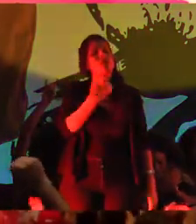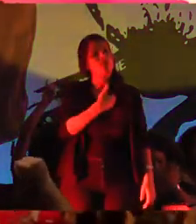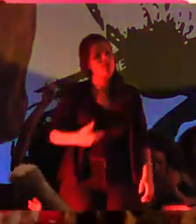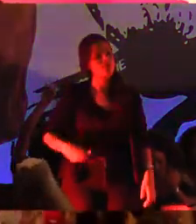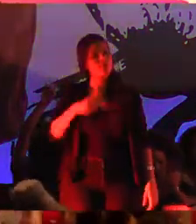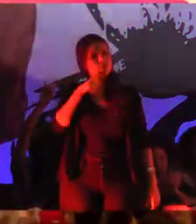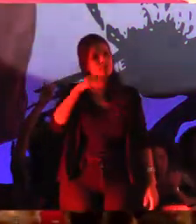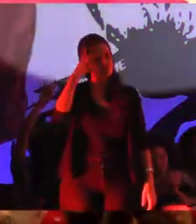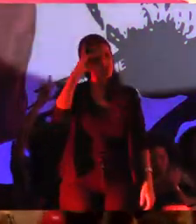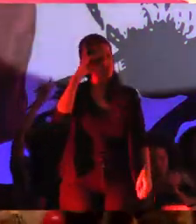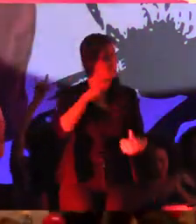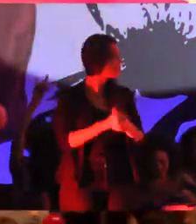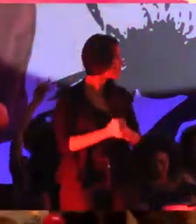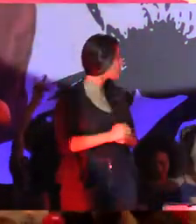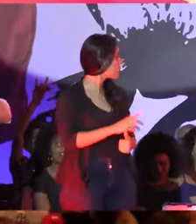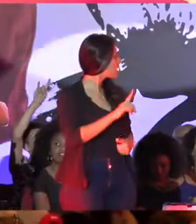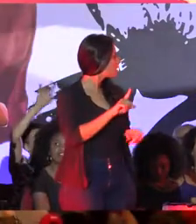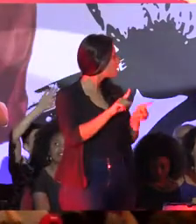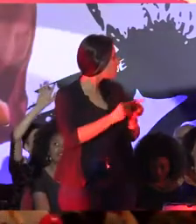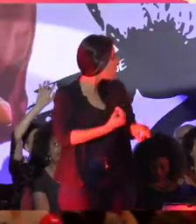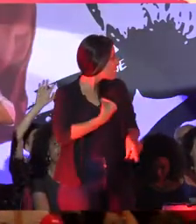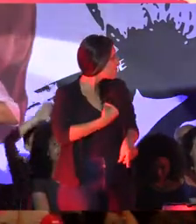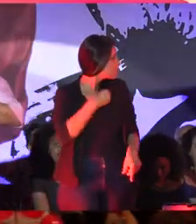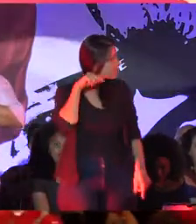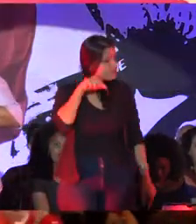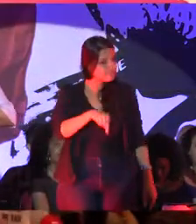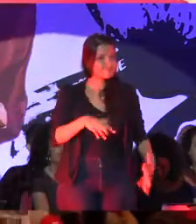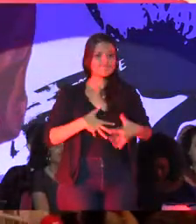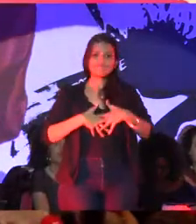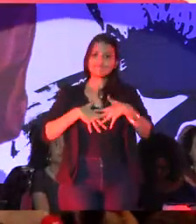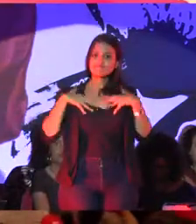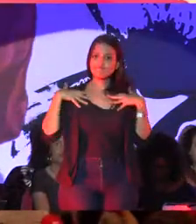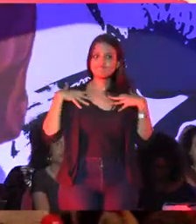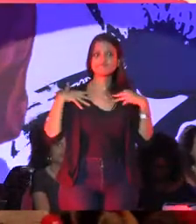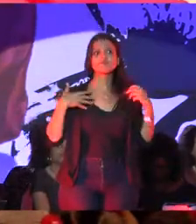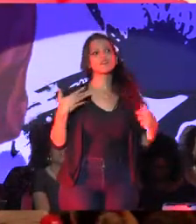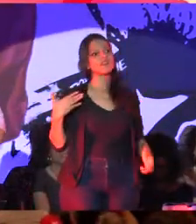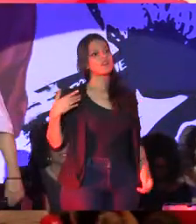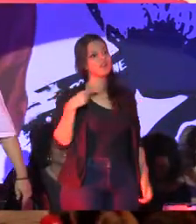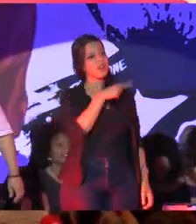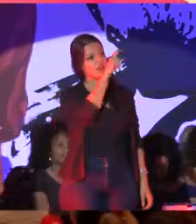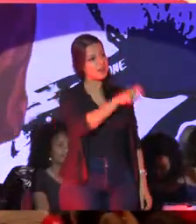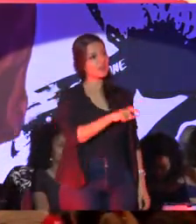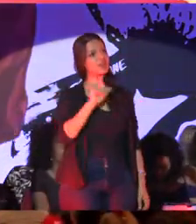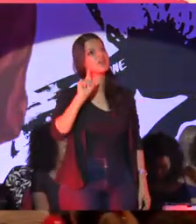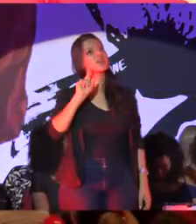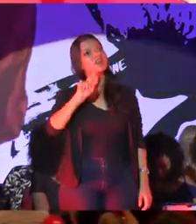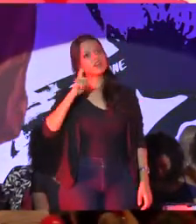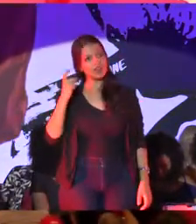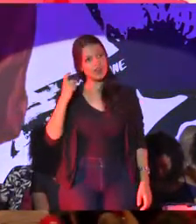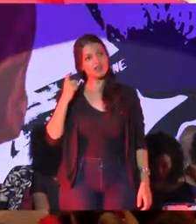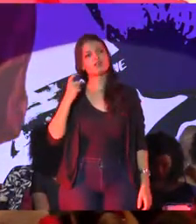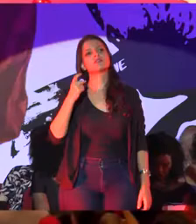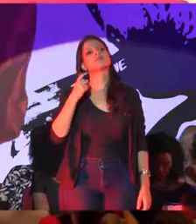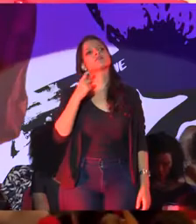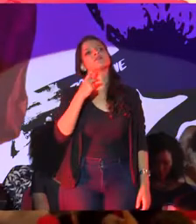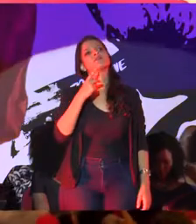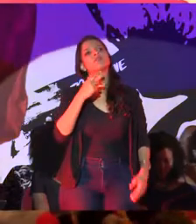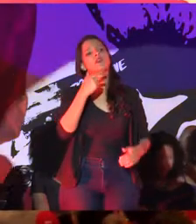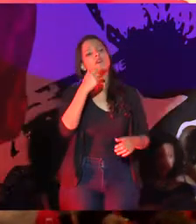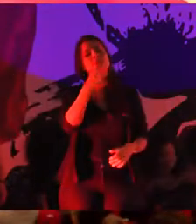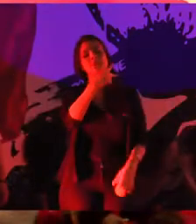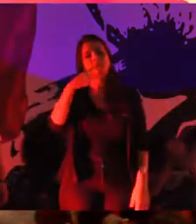Já está no nosso palco também, nos orgulha muito, ele que é ex-presidente da Petrobras, José